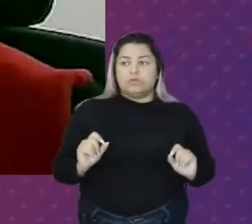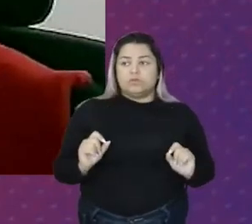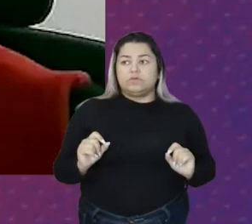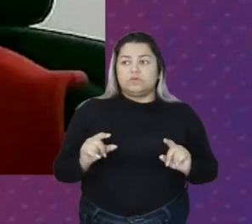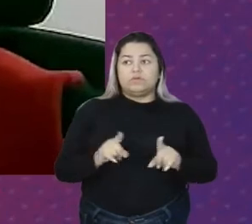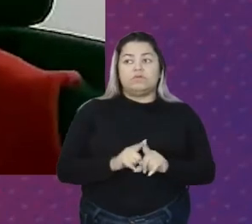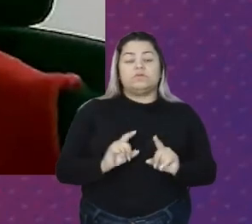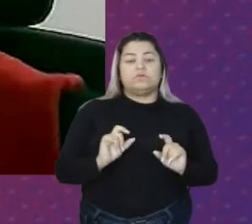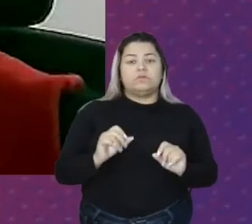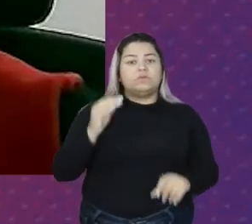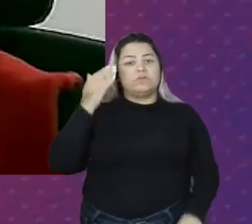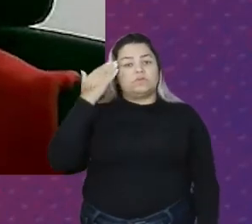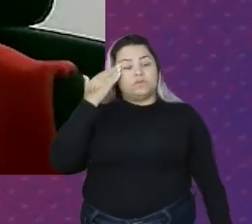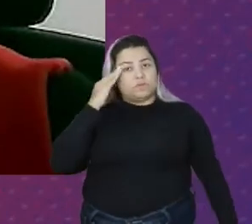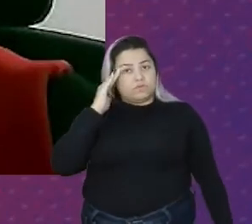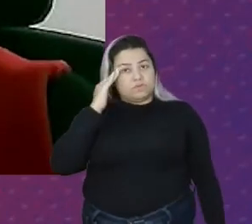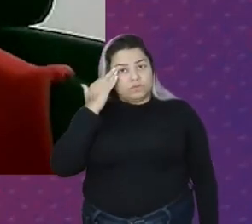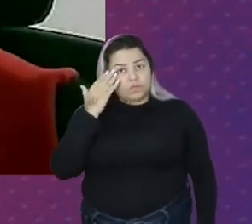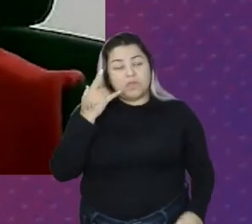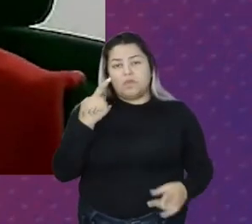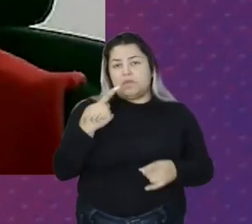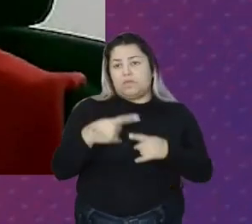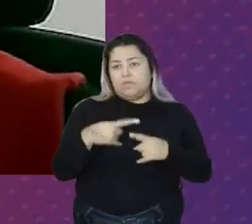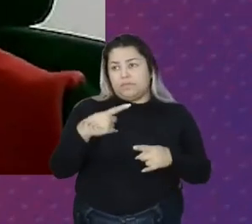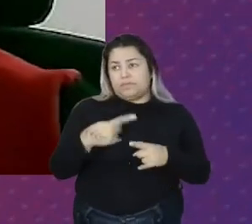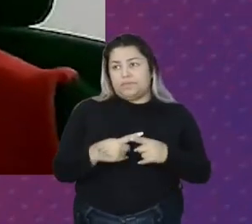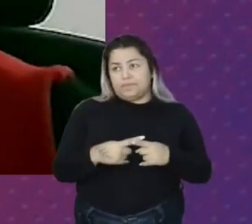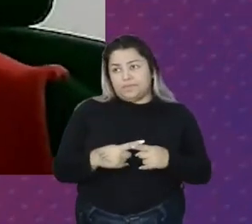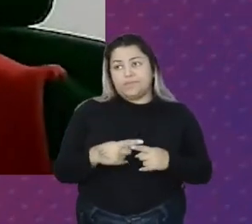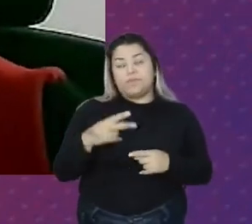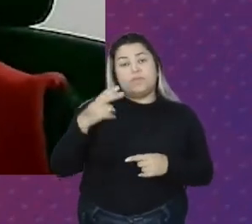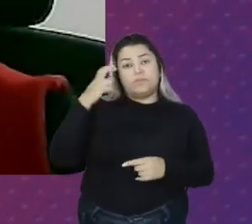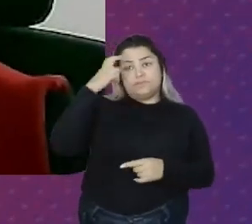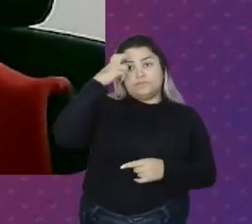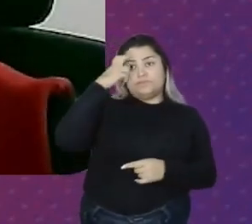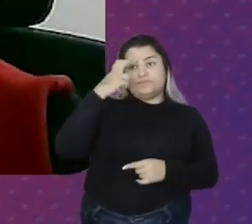fazer compreender, porque há uma cultura